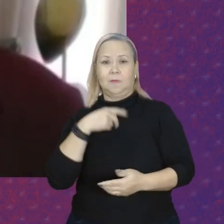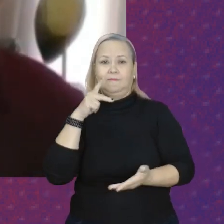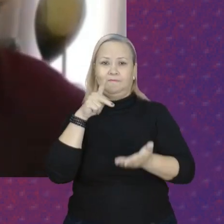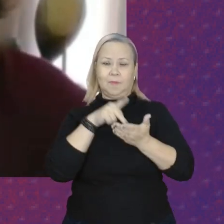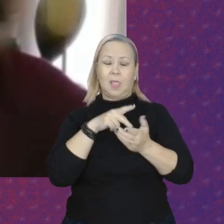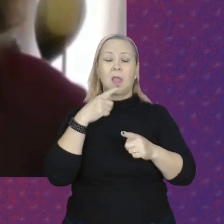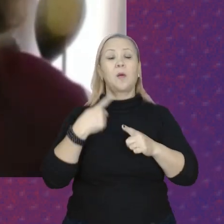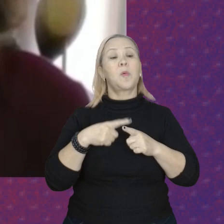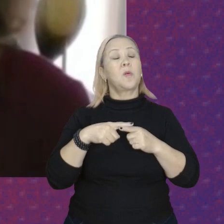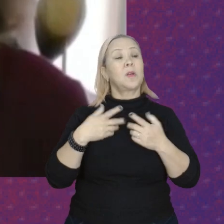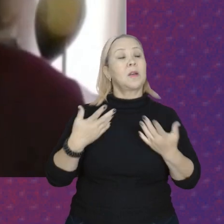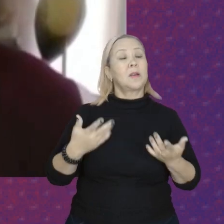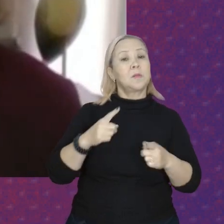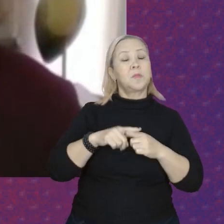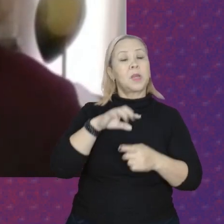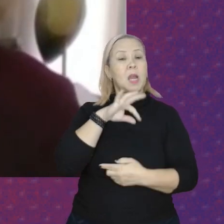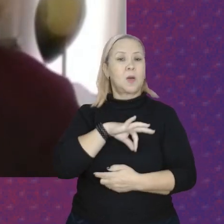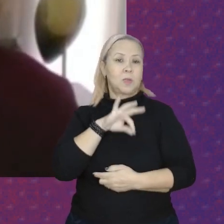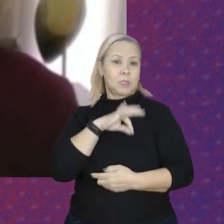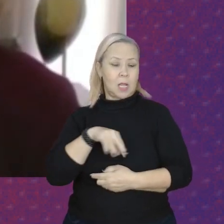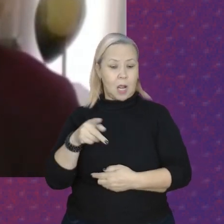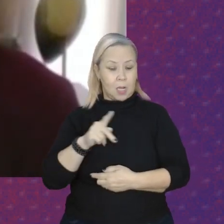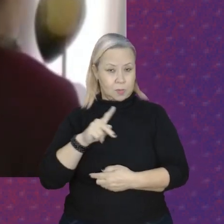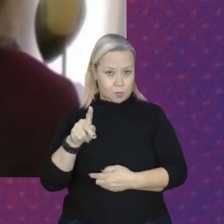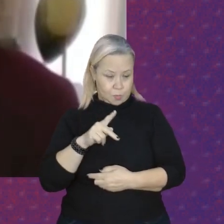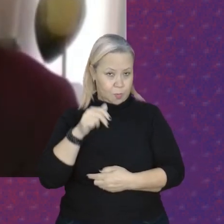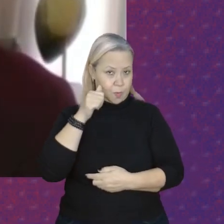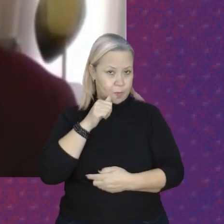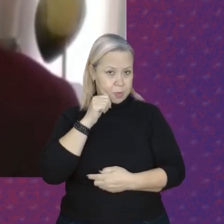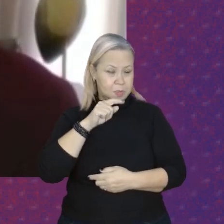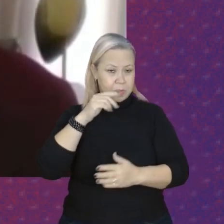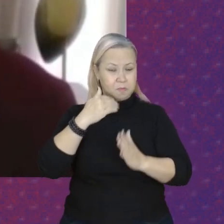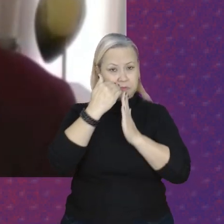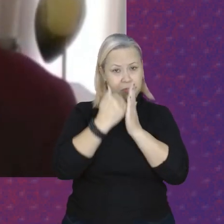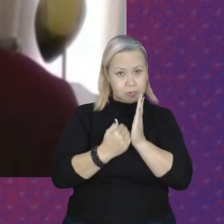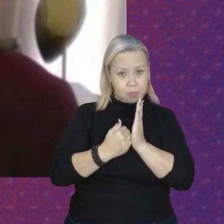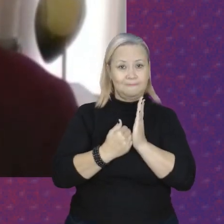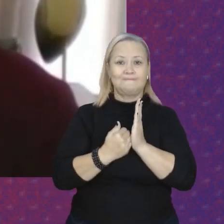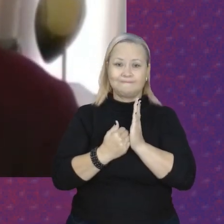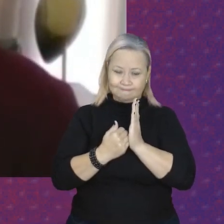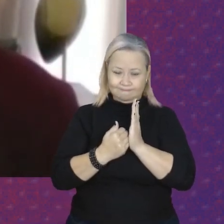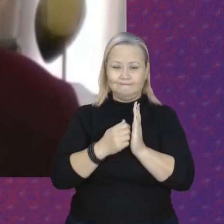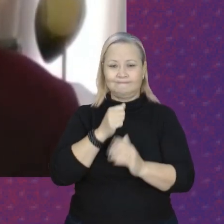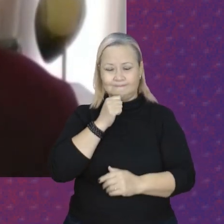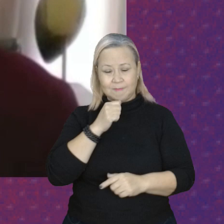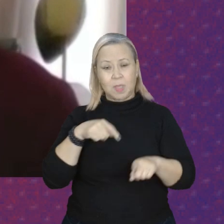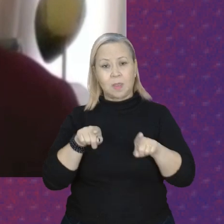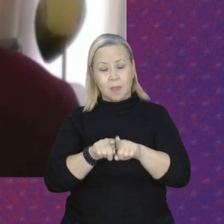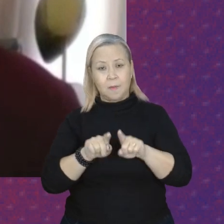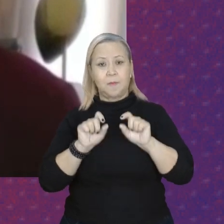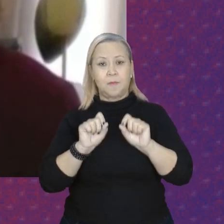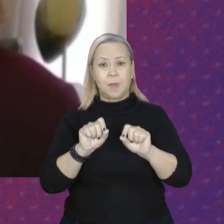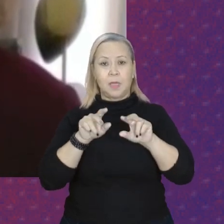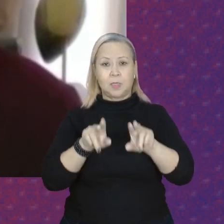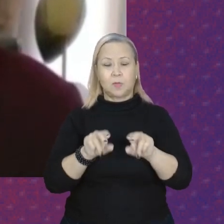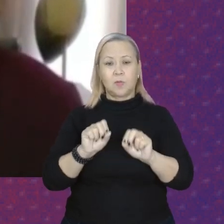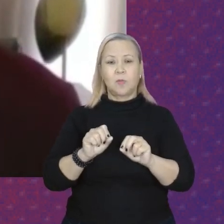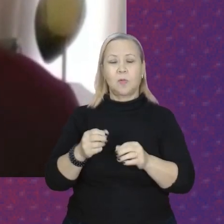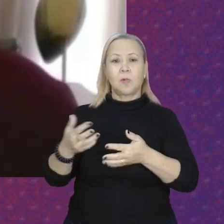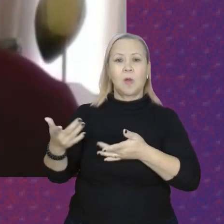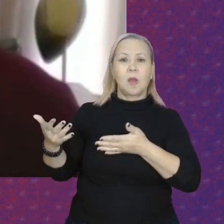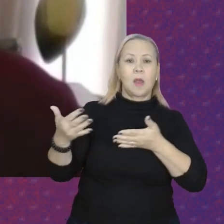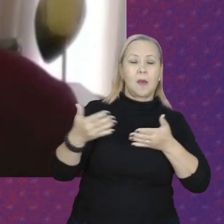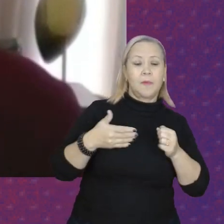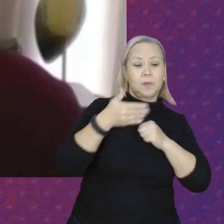Por quê? Os salários de professoras são muito baixos ainda, mesmo com o advento do